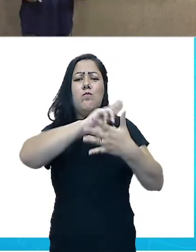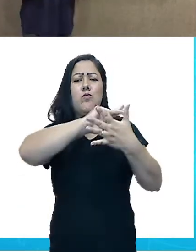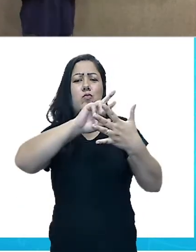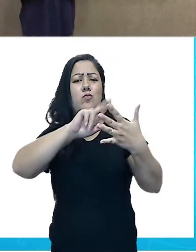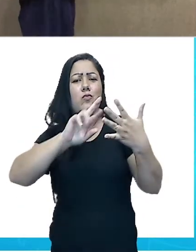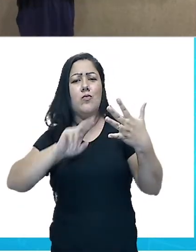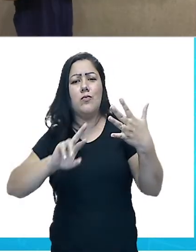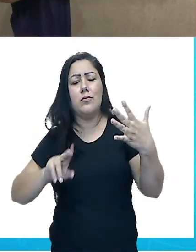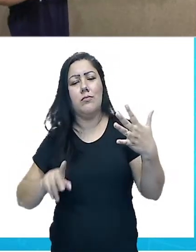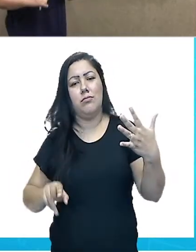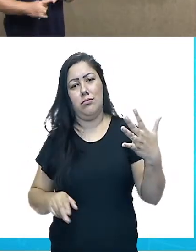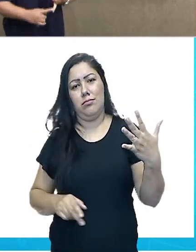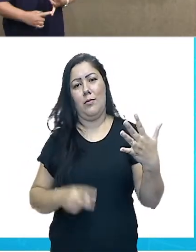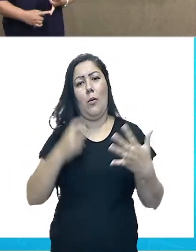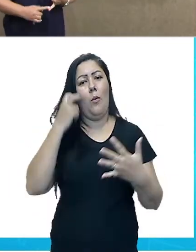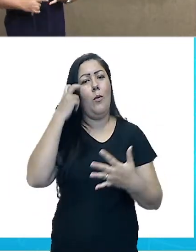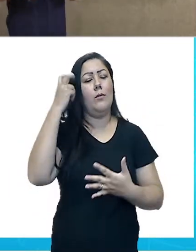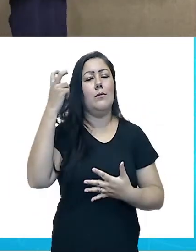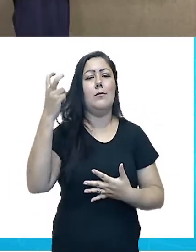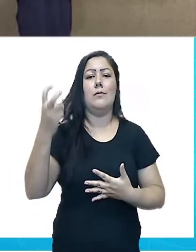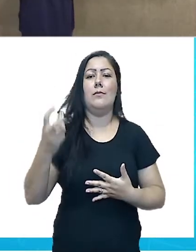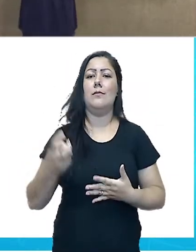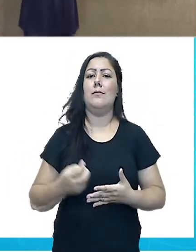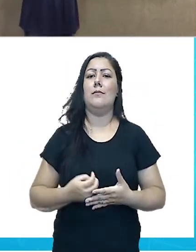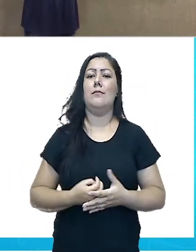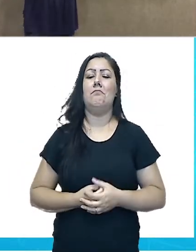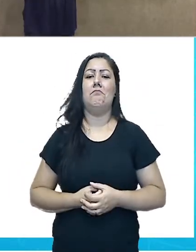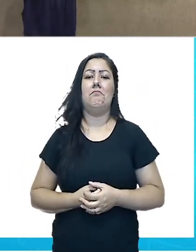diversidade cultural,